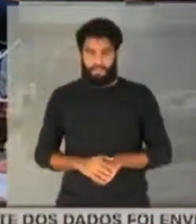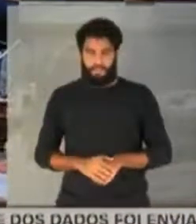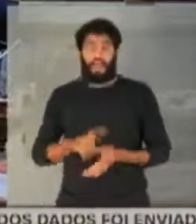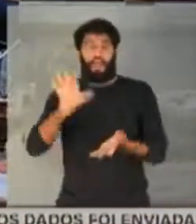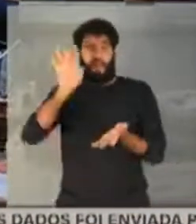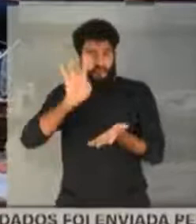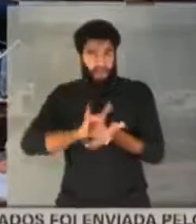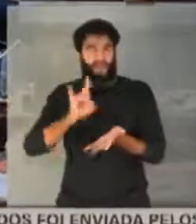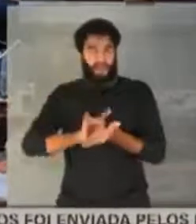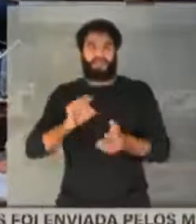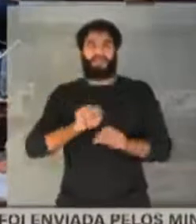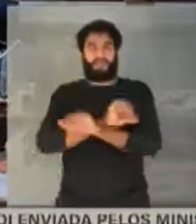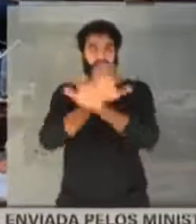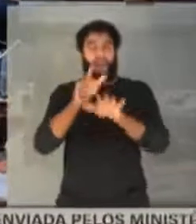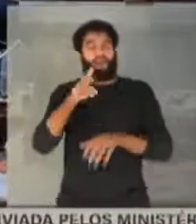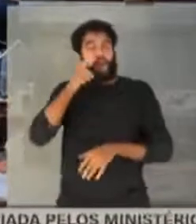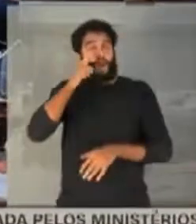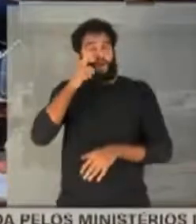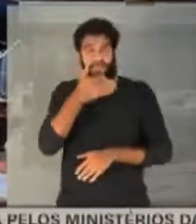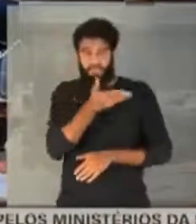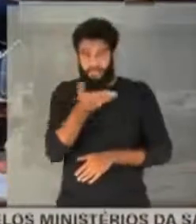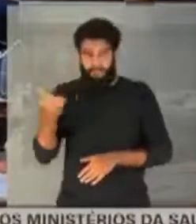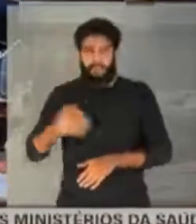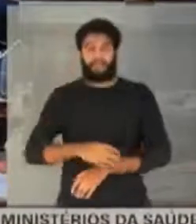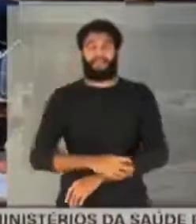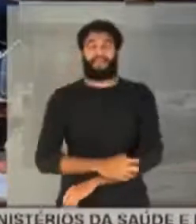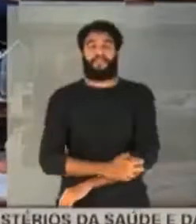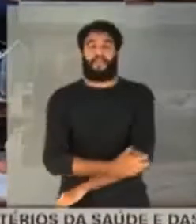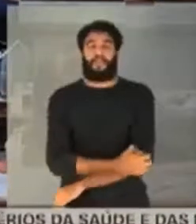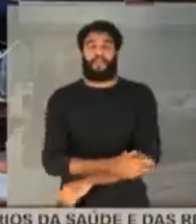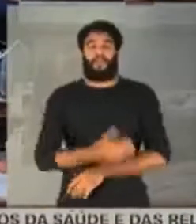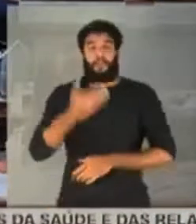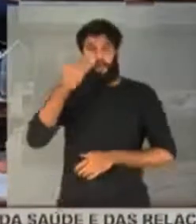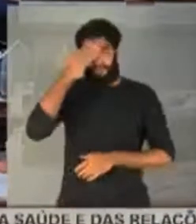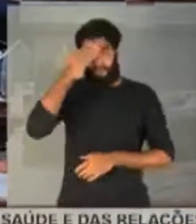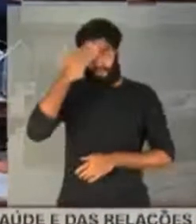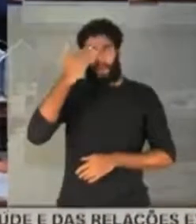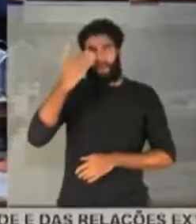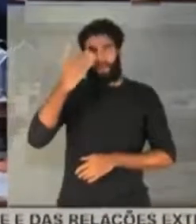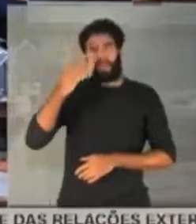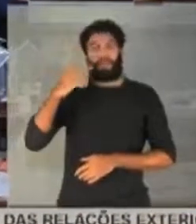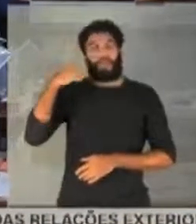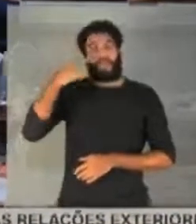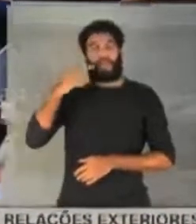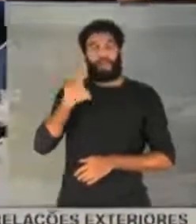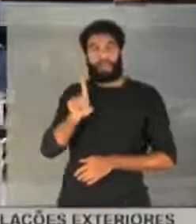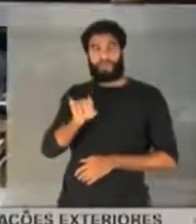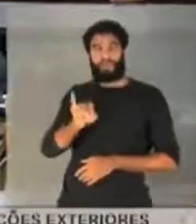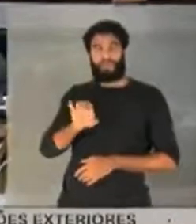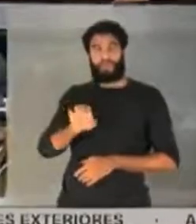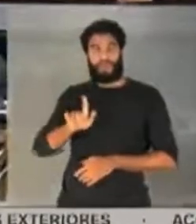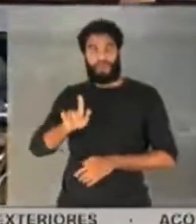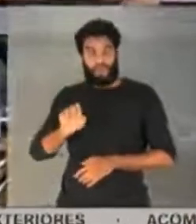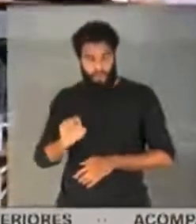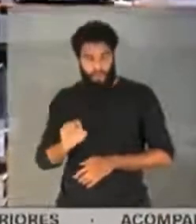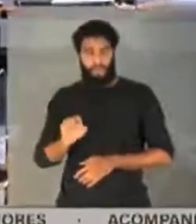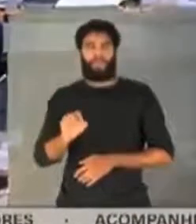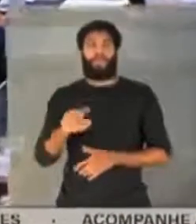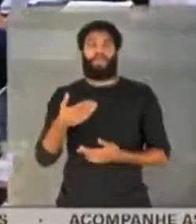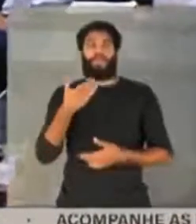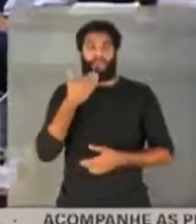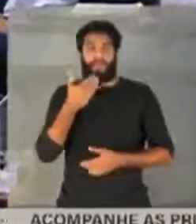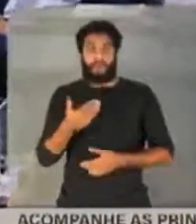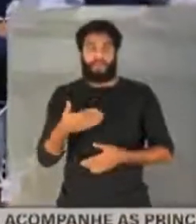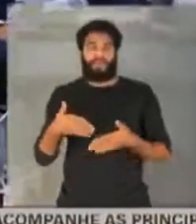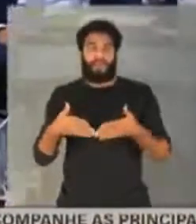verdade, nada mais a verdade que interessa. Eu quero agradecer aqui o doutor Diego. E, respeitosamente, eu vou pedir